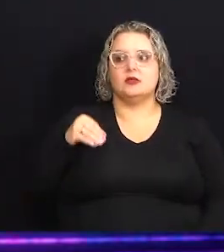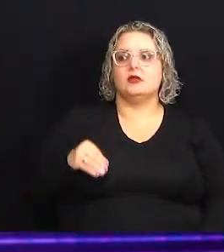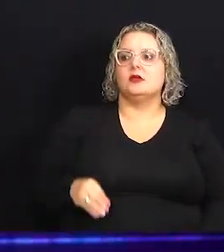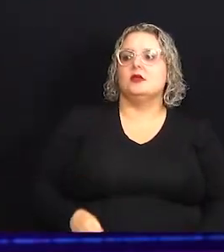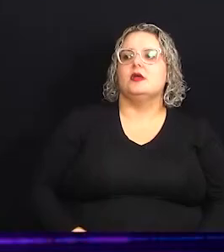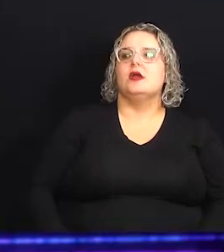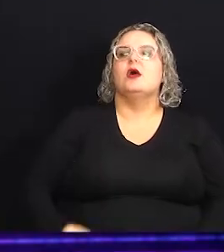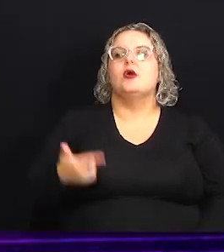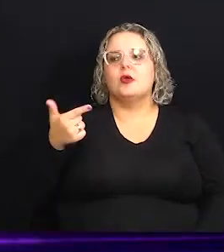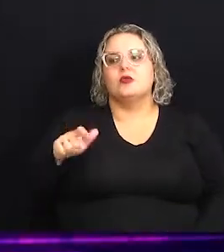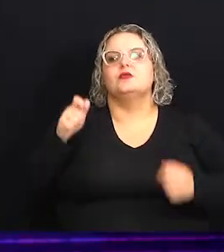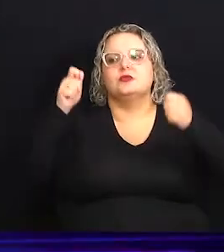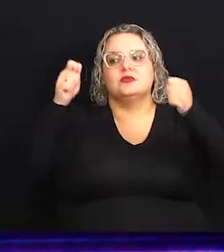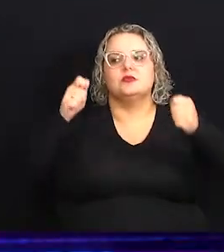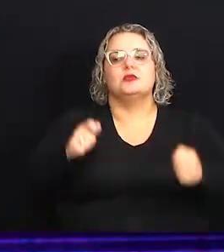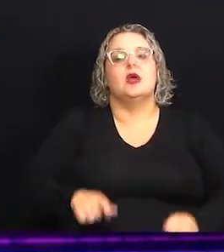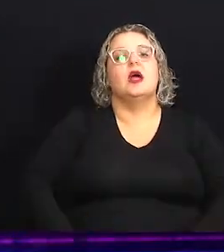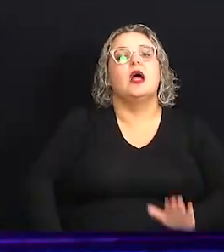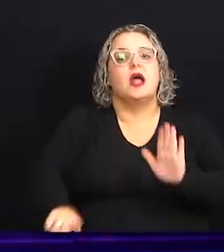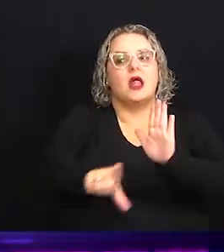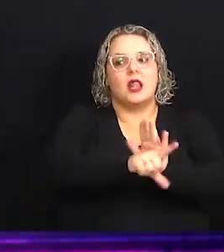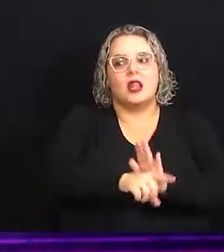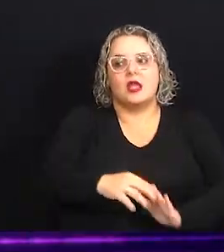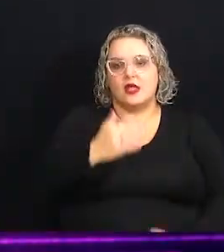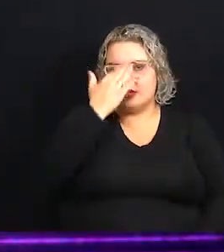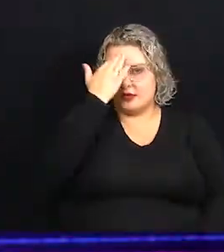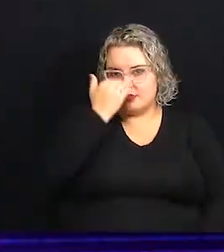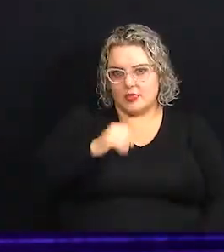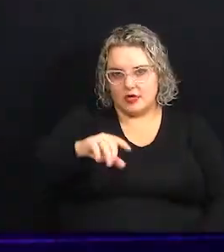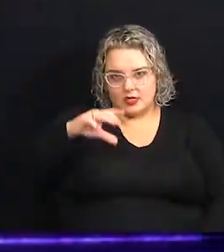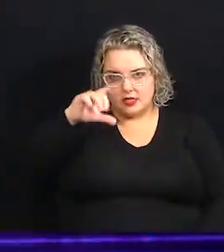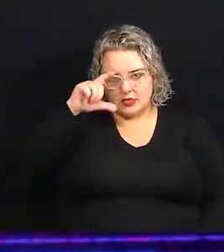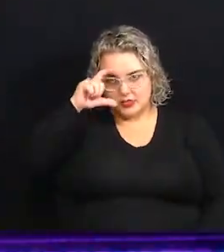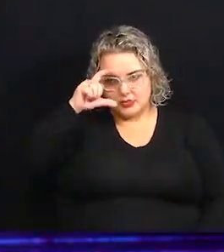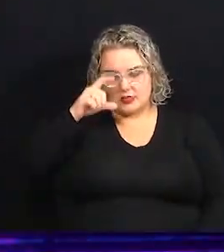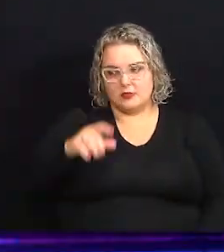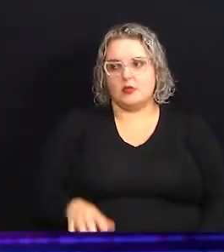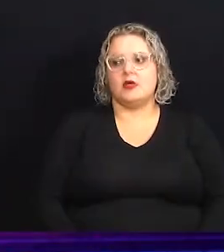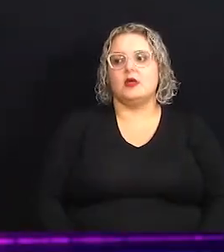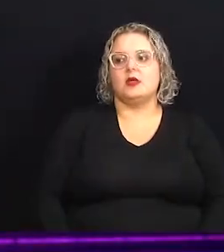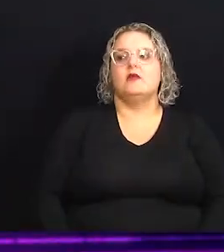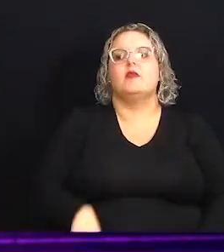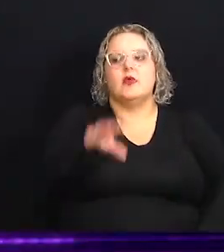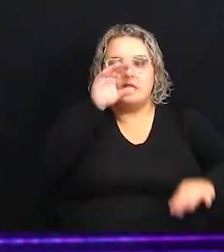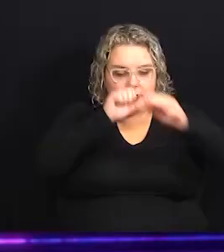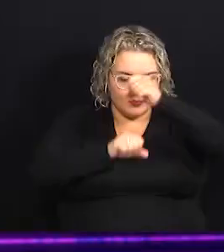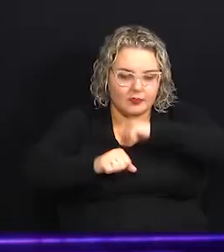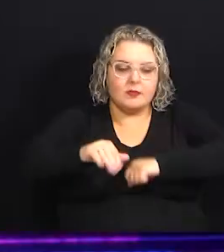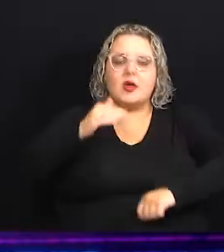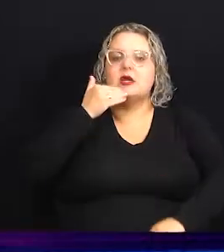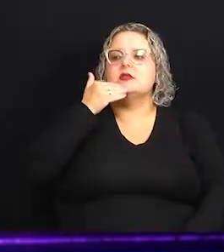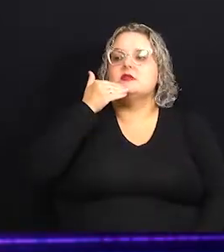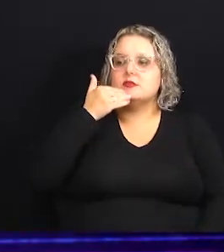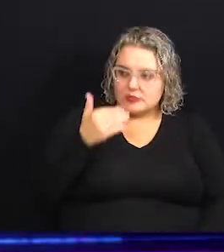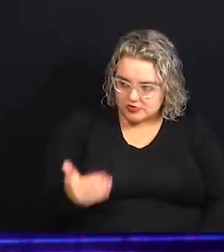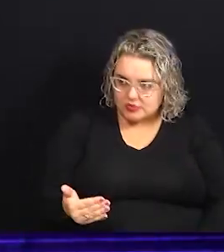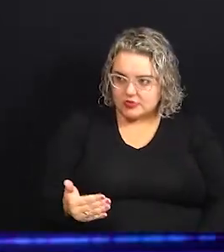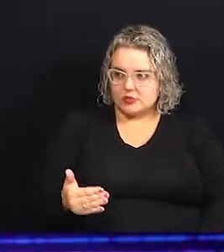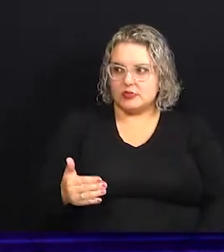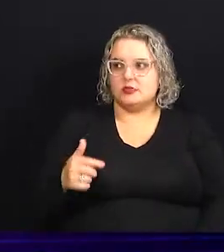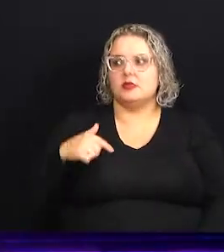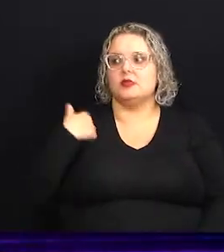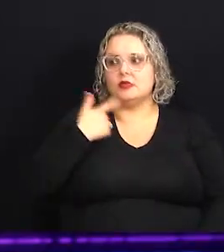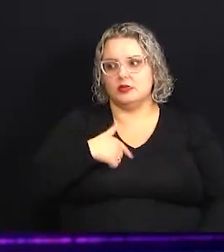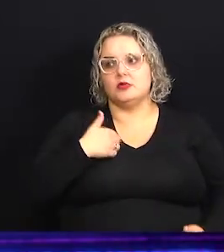adolescente. Preta ainda de greve, Lei Maria da Penha. Já é um outro momento que a Preta vai aprender mais uma vez que precisa mais